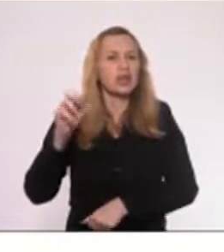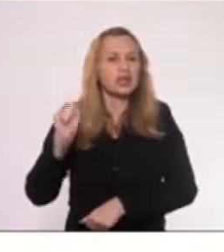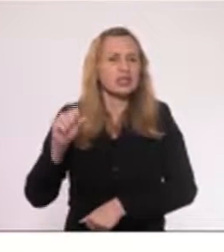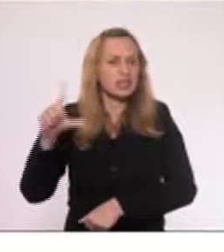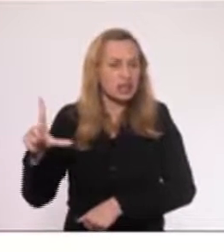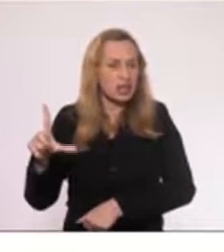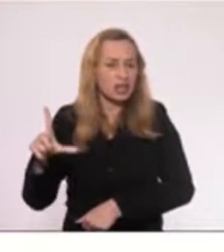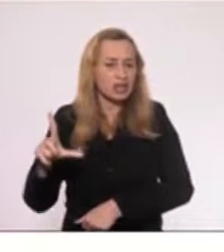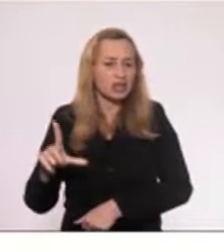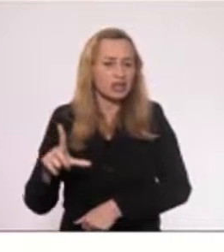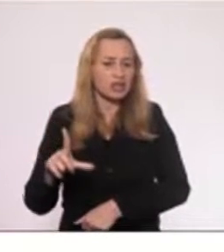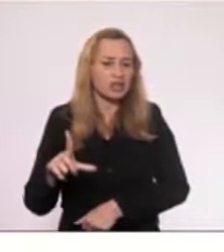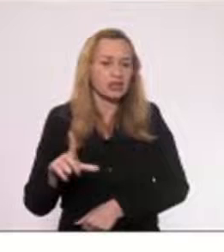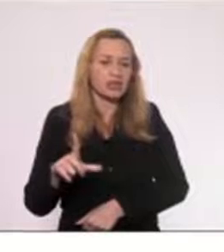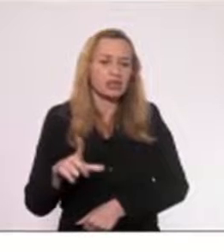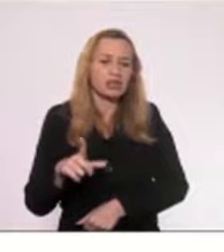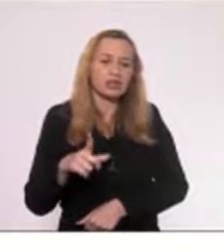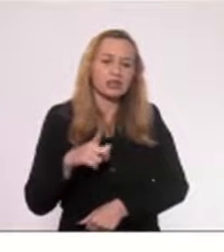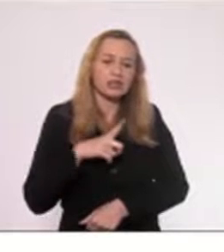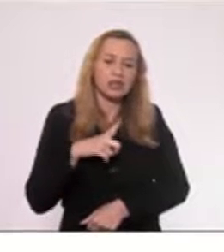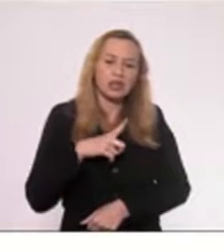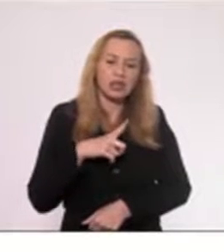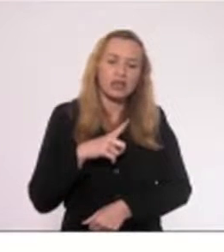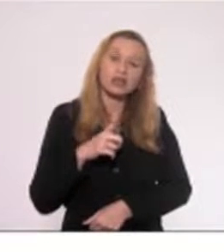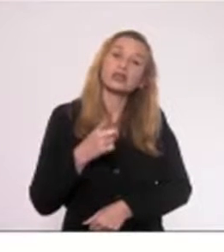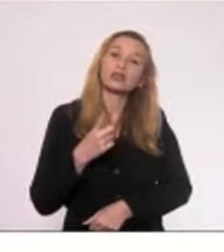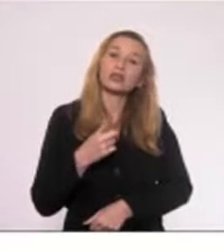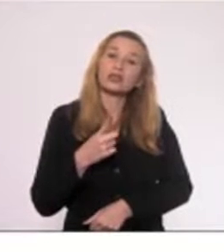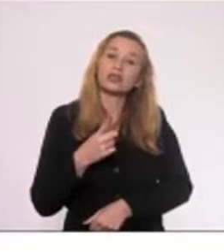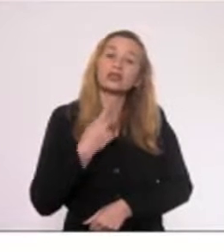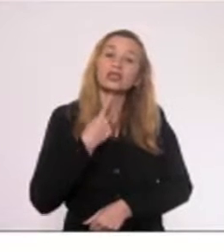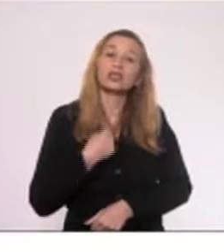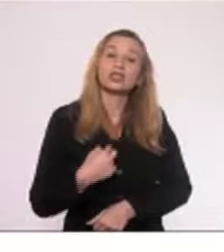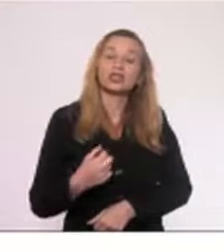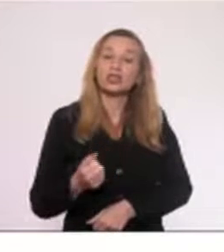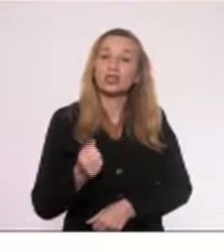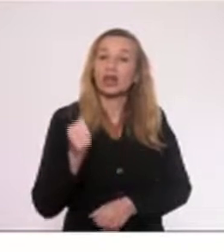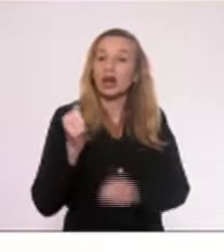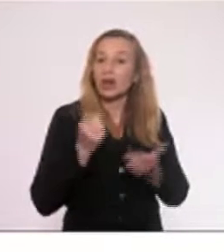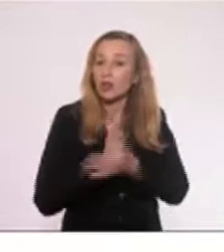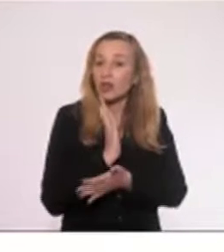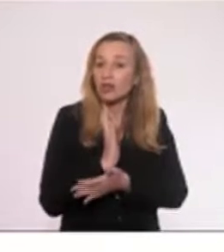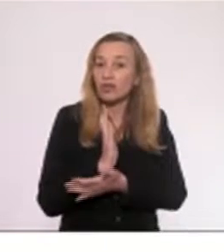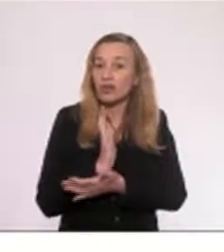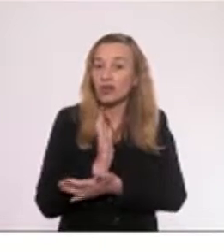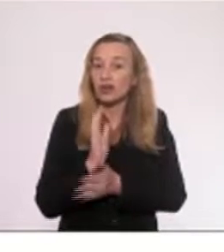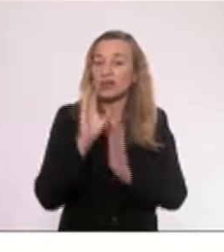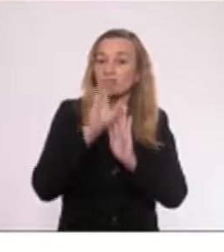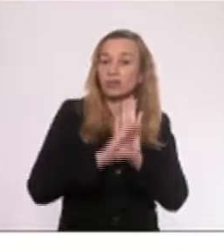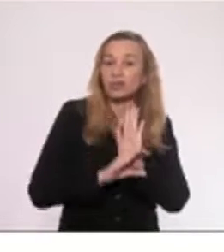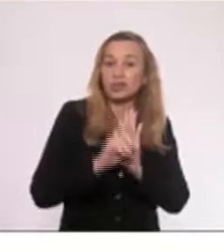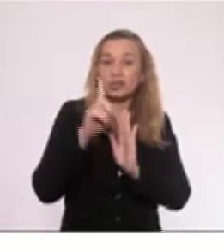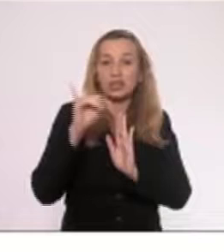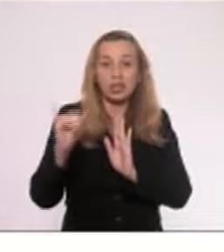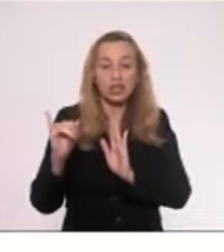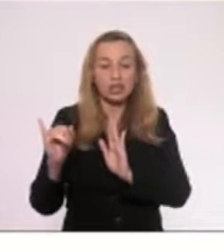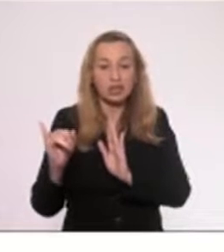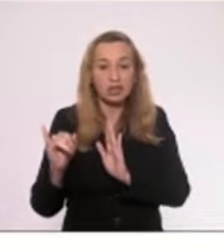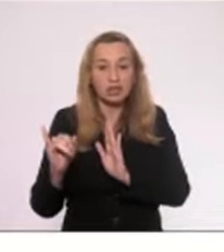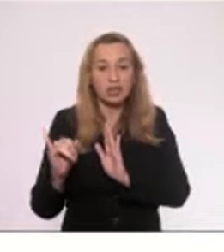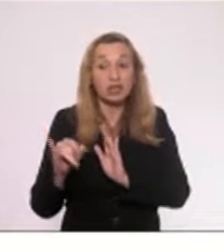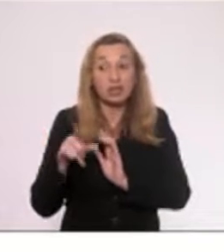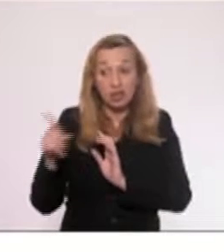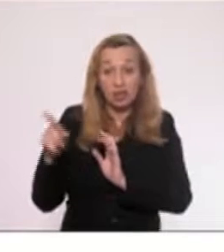uma atitude de aprovar a emenda apresentada pela deputada Dani Monteiro, e esse partido que